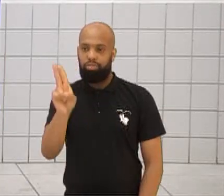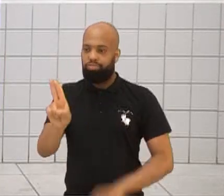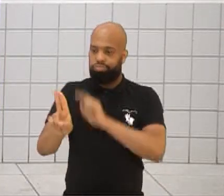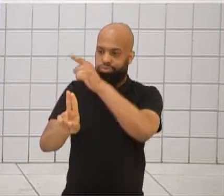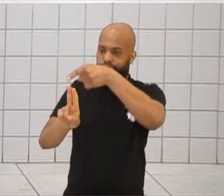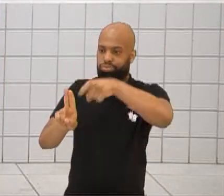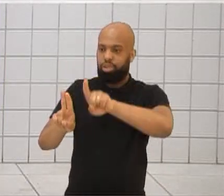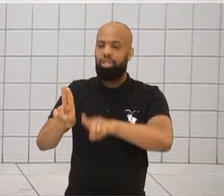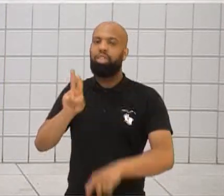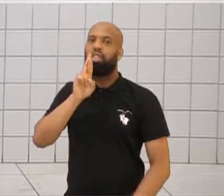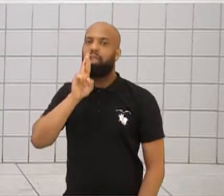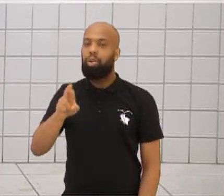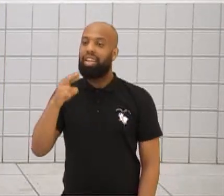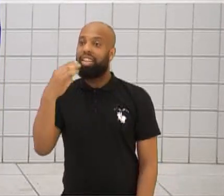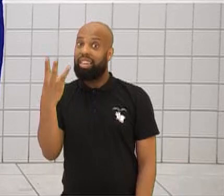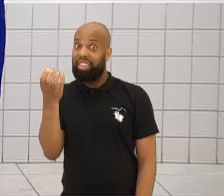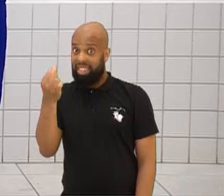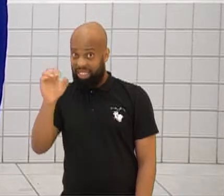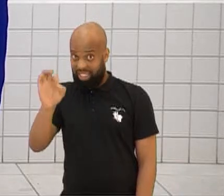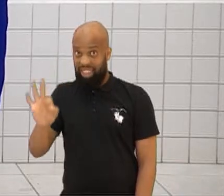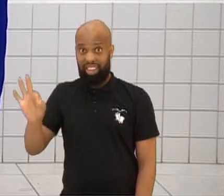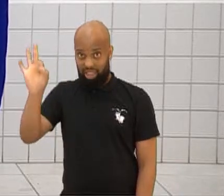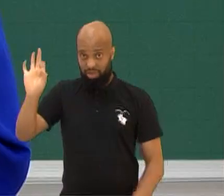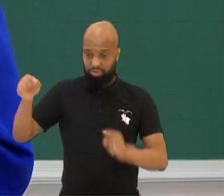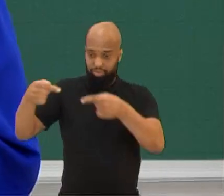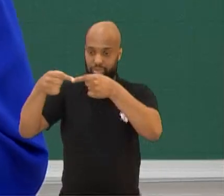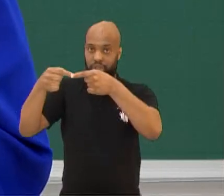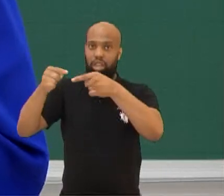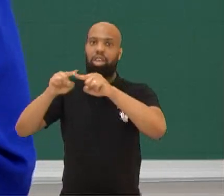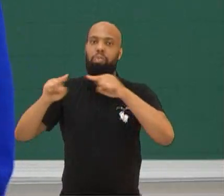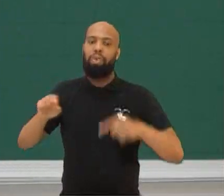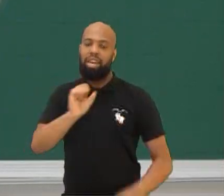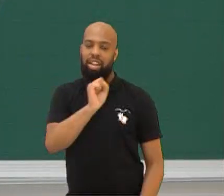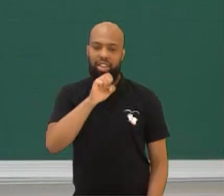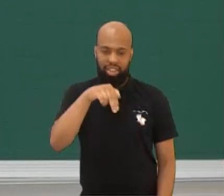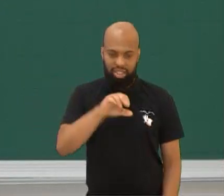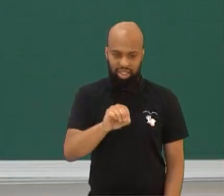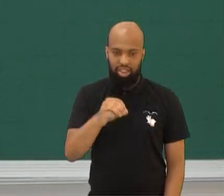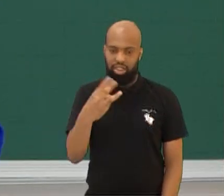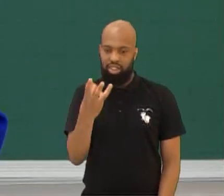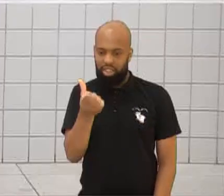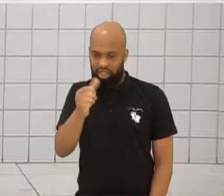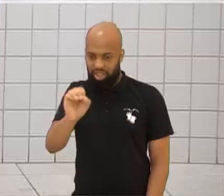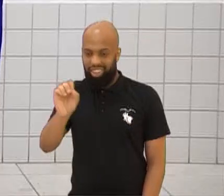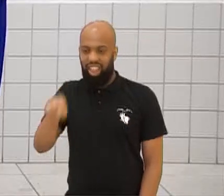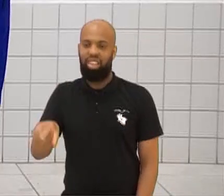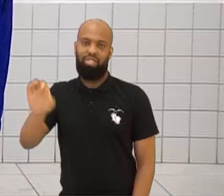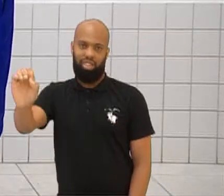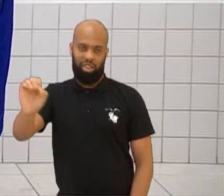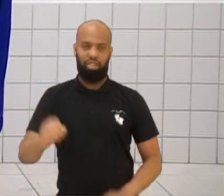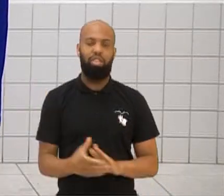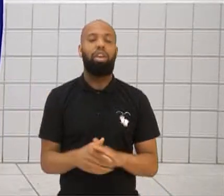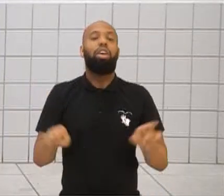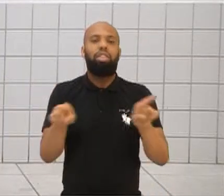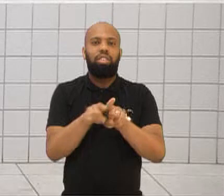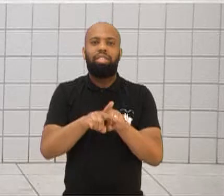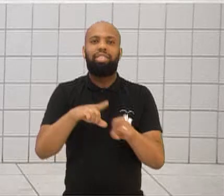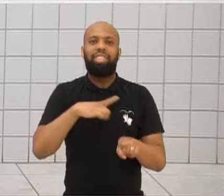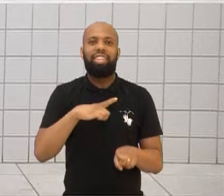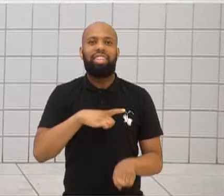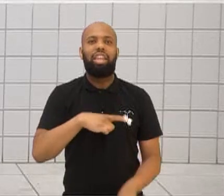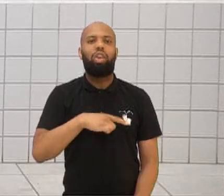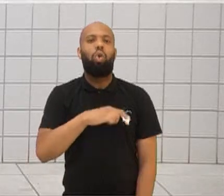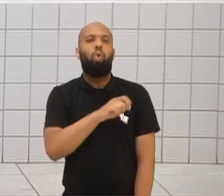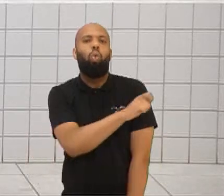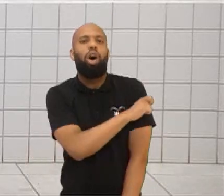valor é 0 aqui, então a gente marca no eixo OX ou eixo das abscissas. Ok? Tem um comentáriozinho aqui que eu quero ler, do